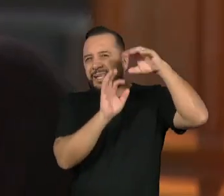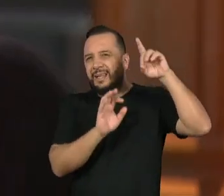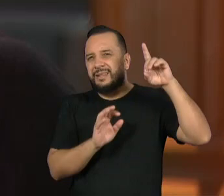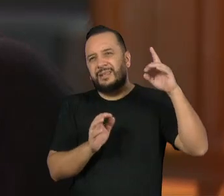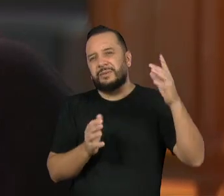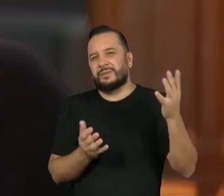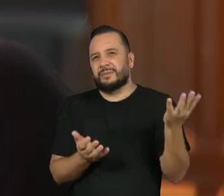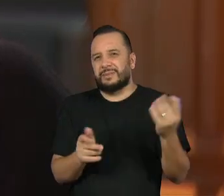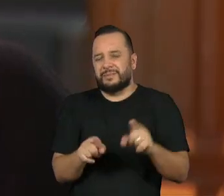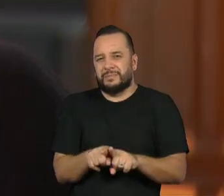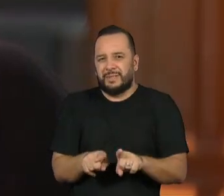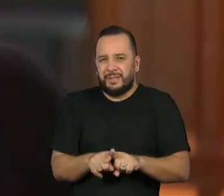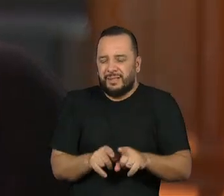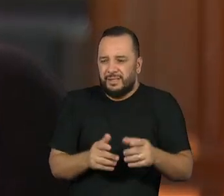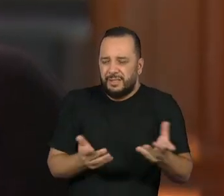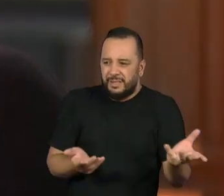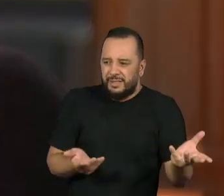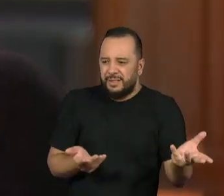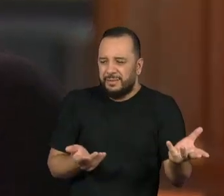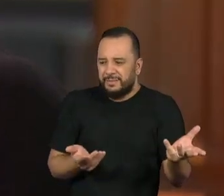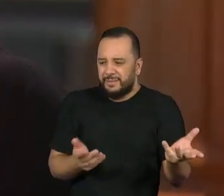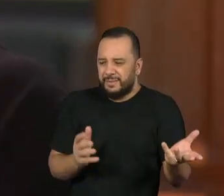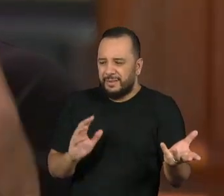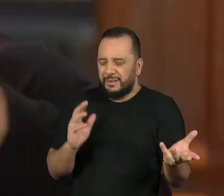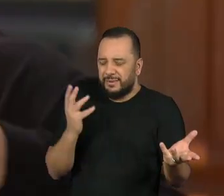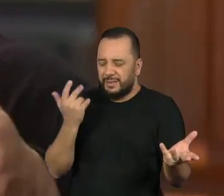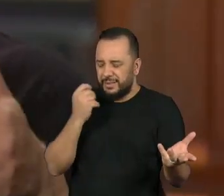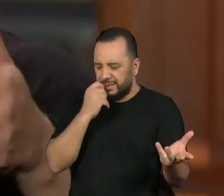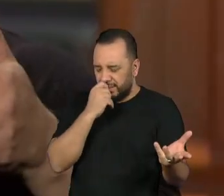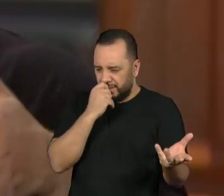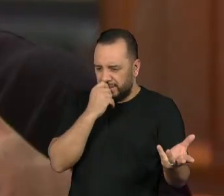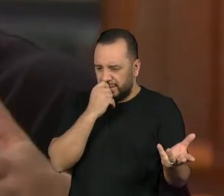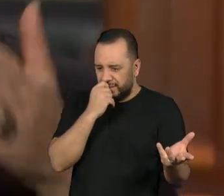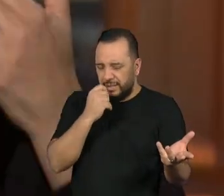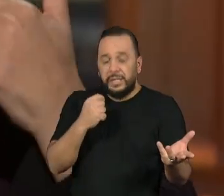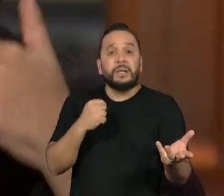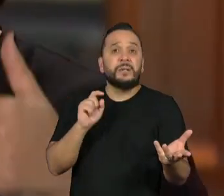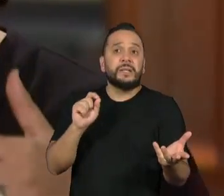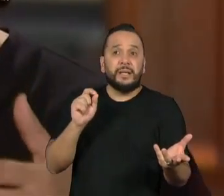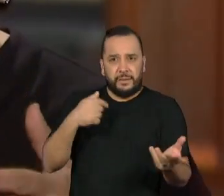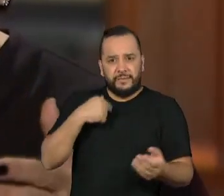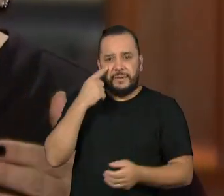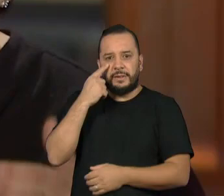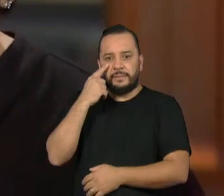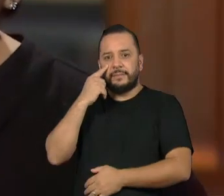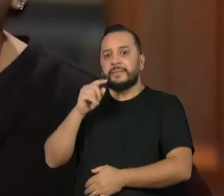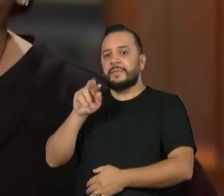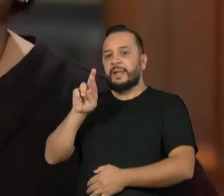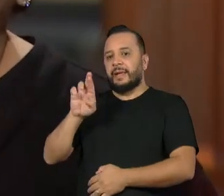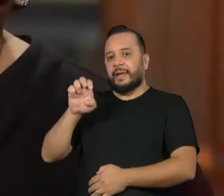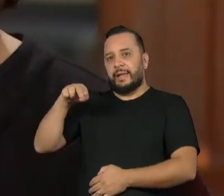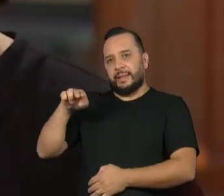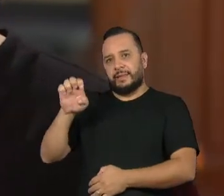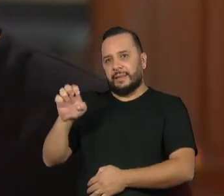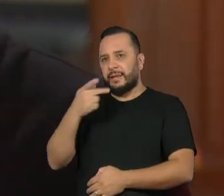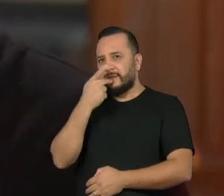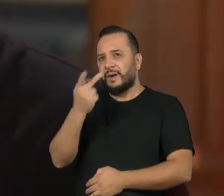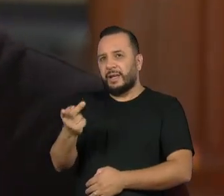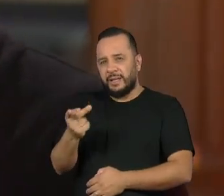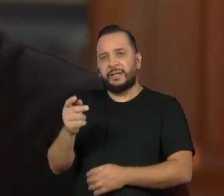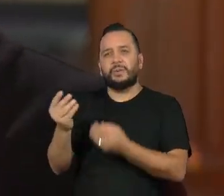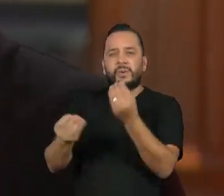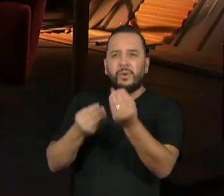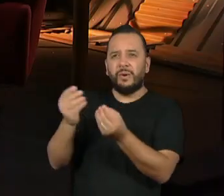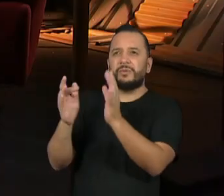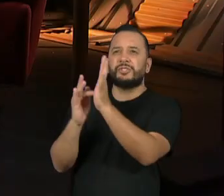o Eu acho que o o que aconteceu o seguinte aqui aí que bateu vendo é de gênero falando e falando do